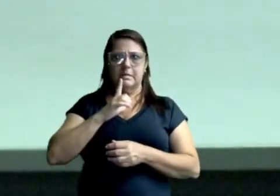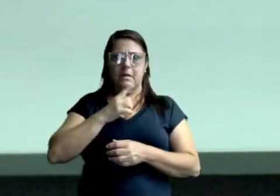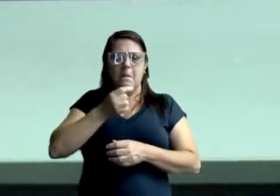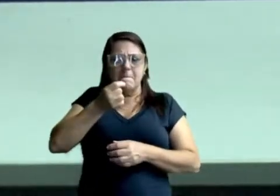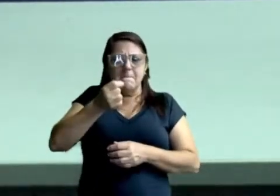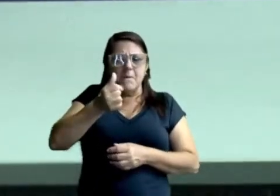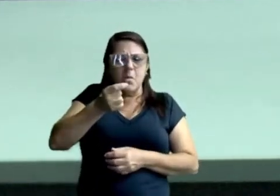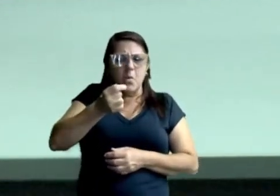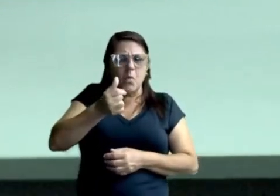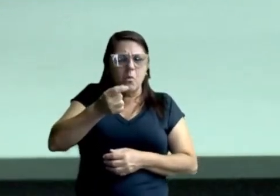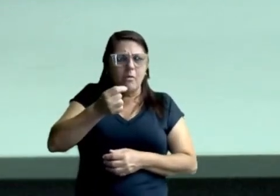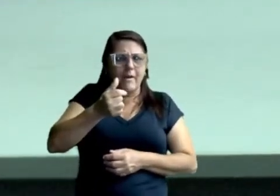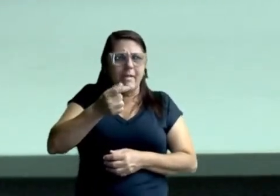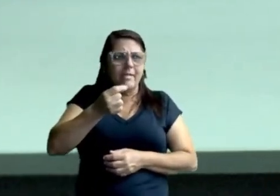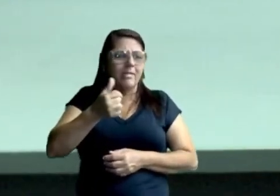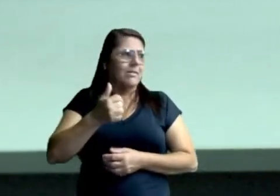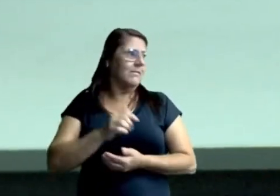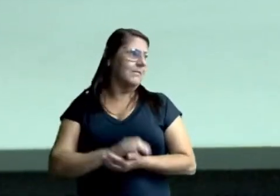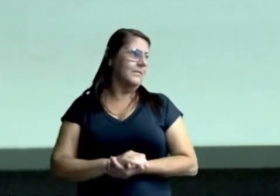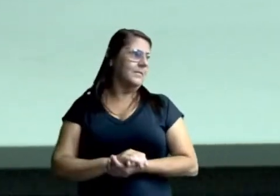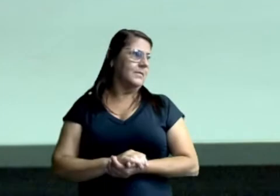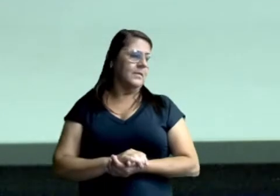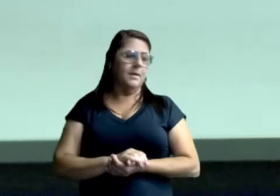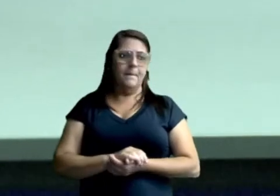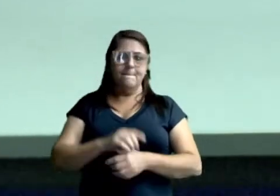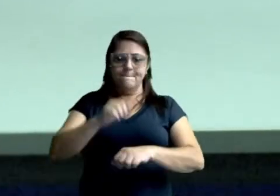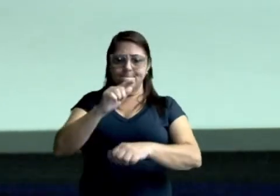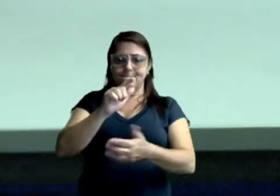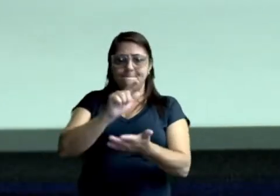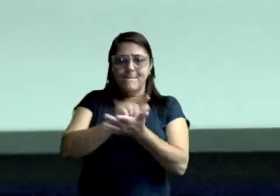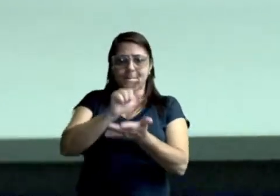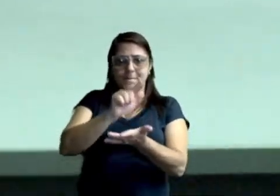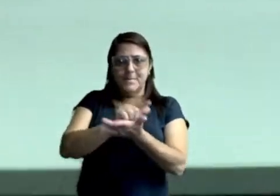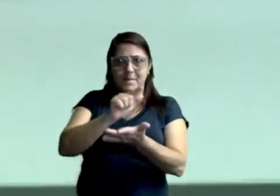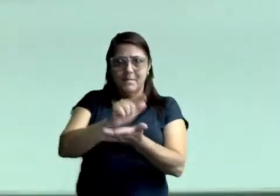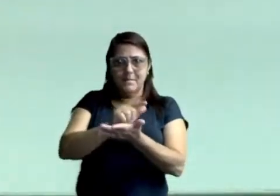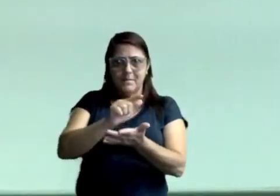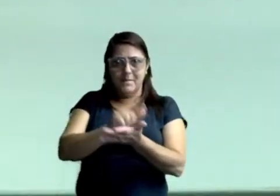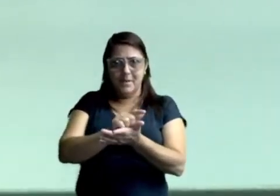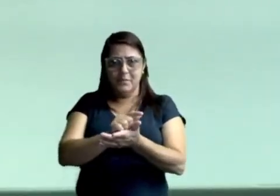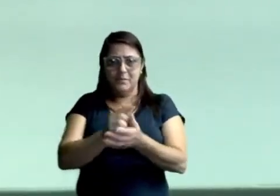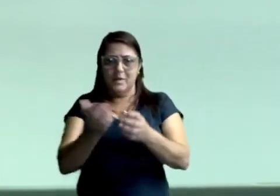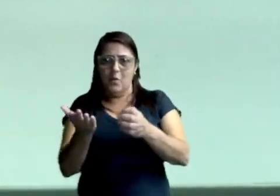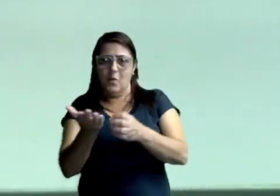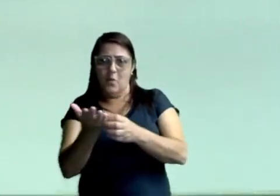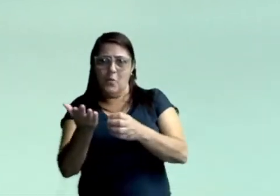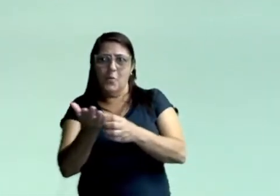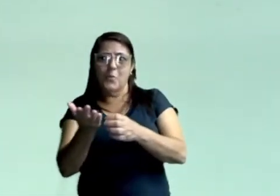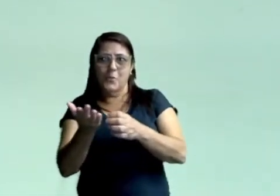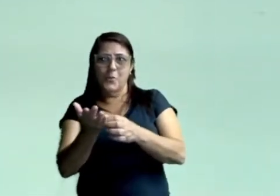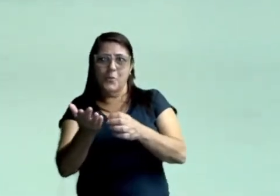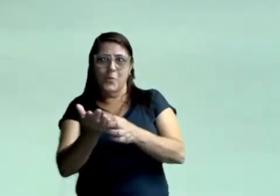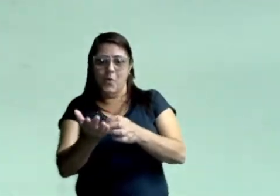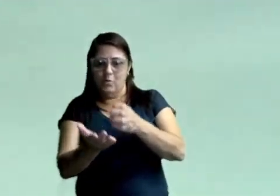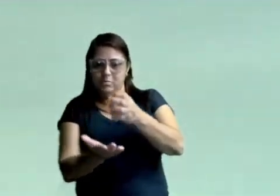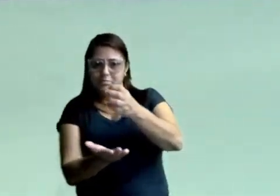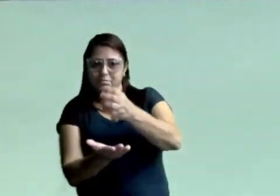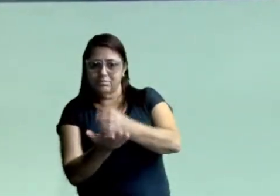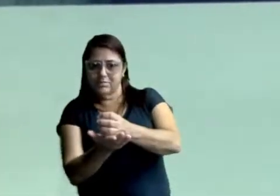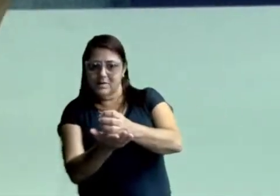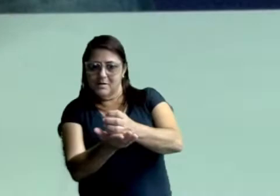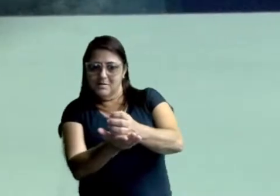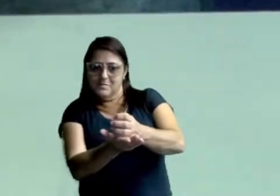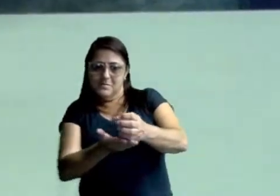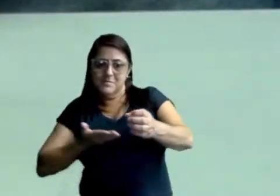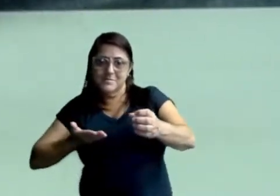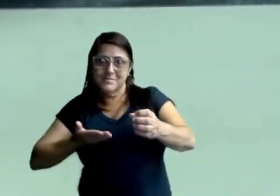Beleza? Vou colocar sobre um papel, beleza? Se eu puxar o